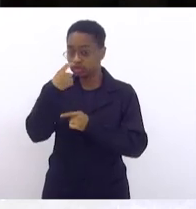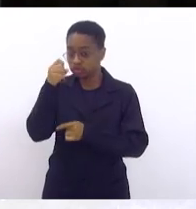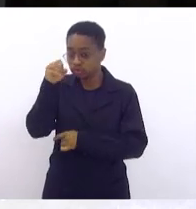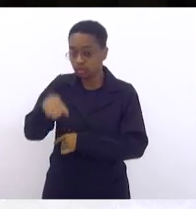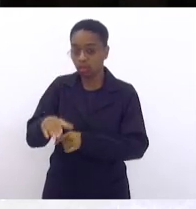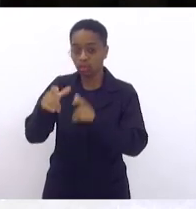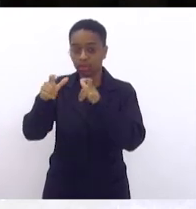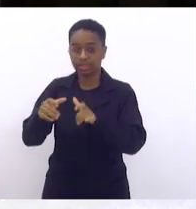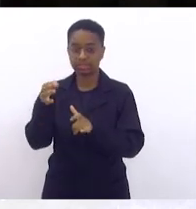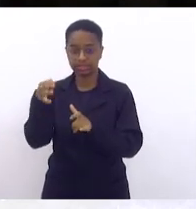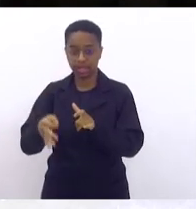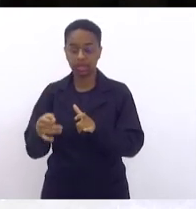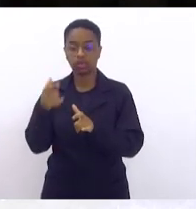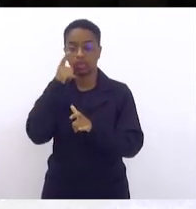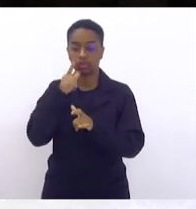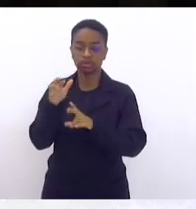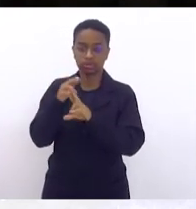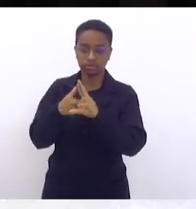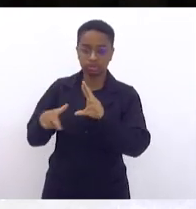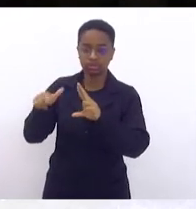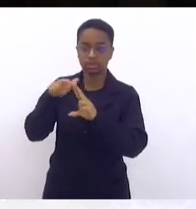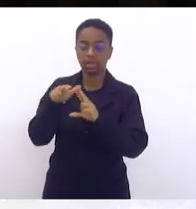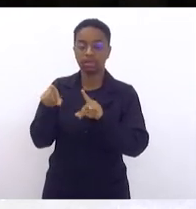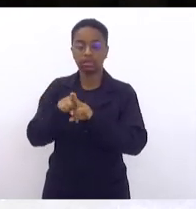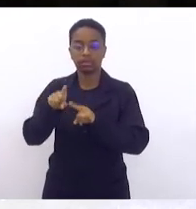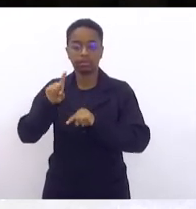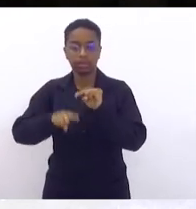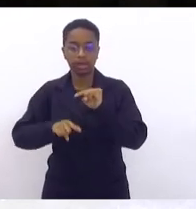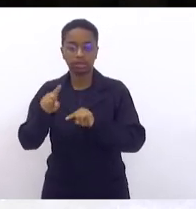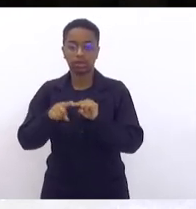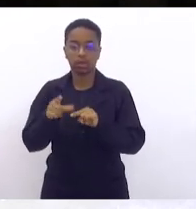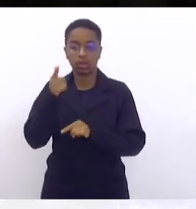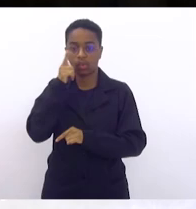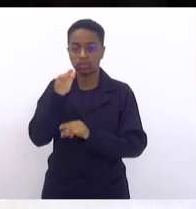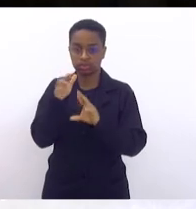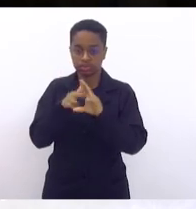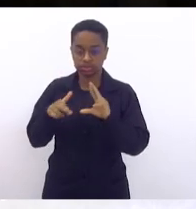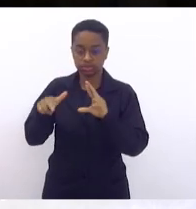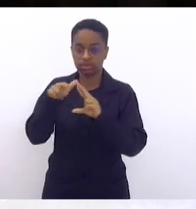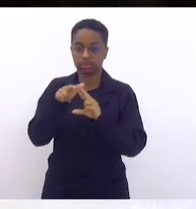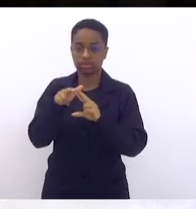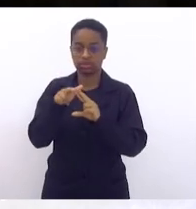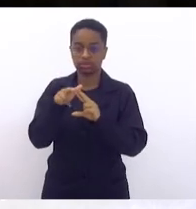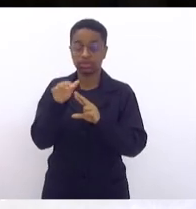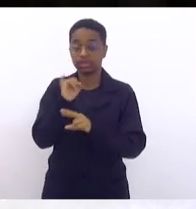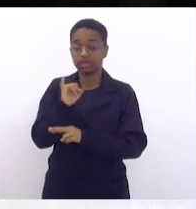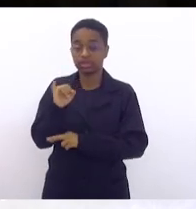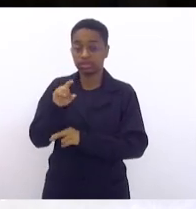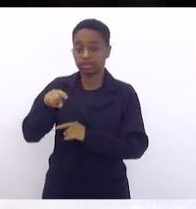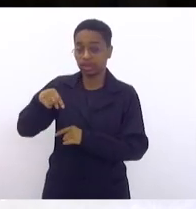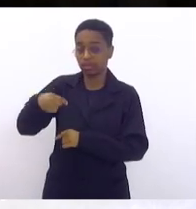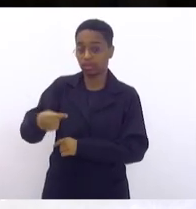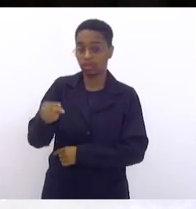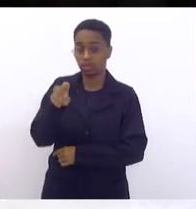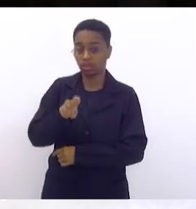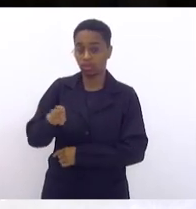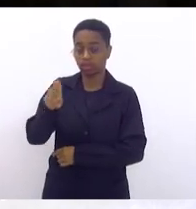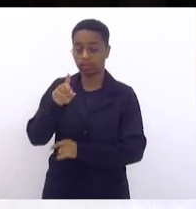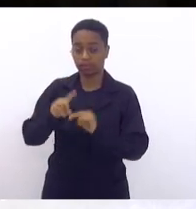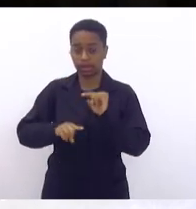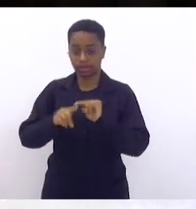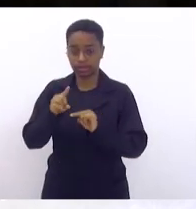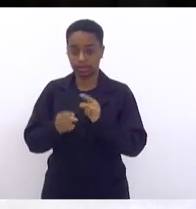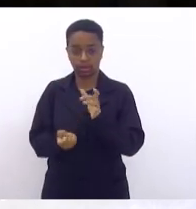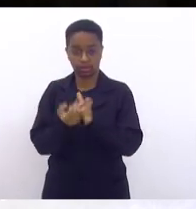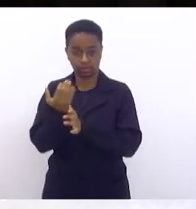aquilo entrou na cadeia da reciclagem aquele produto foi reciclado e ela tiver usando depois um produto produzido